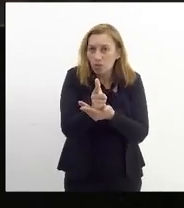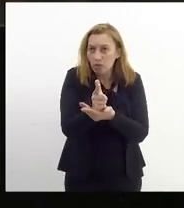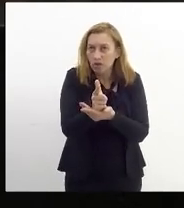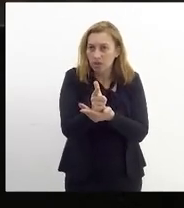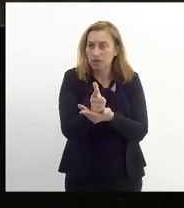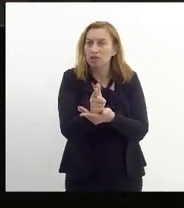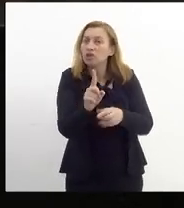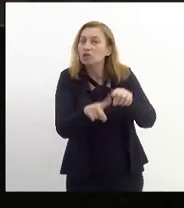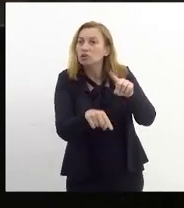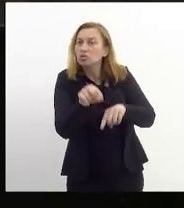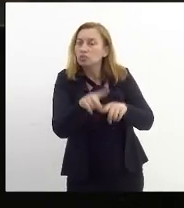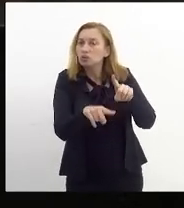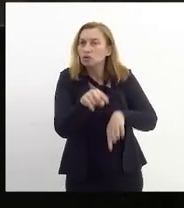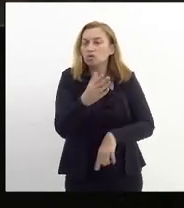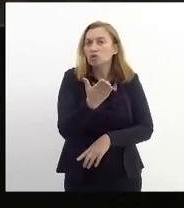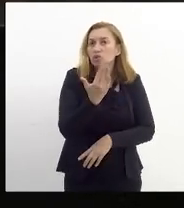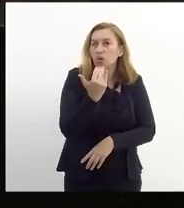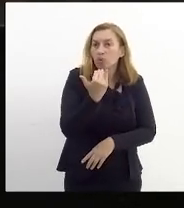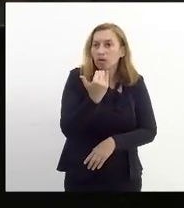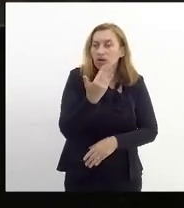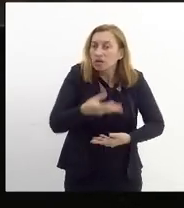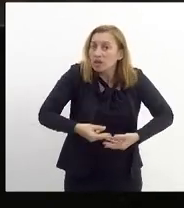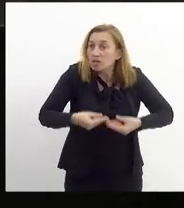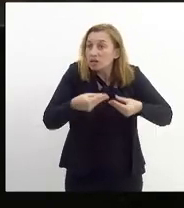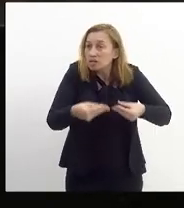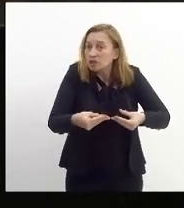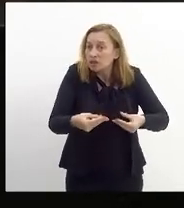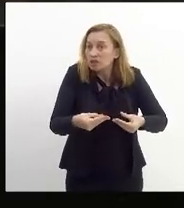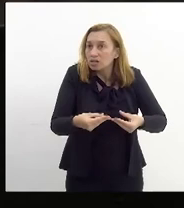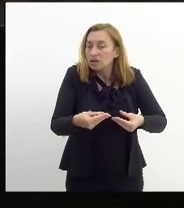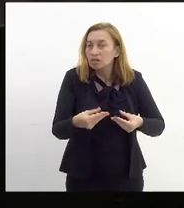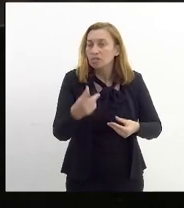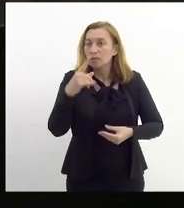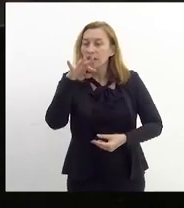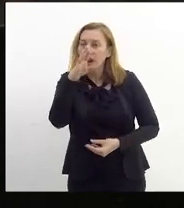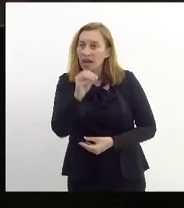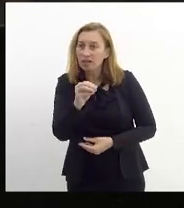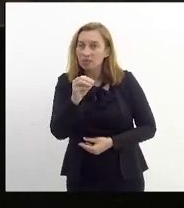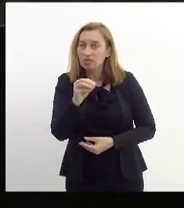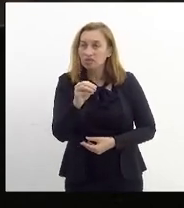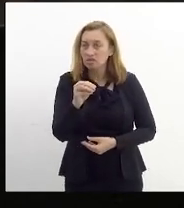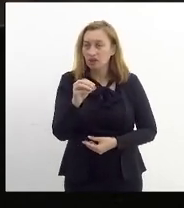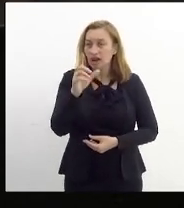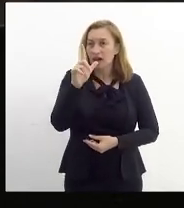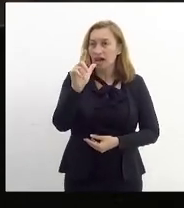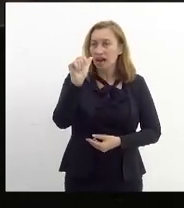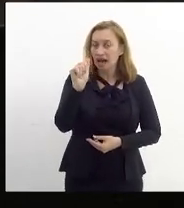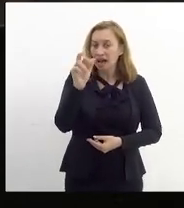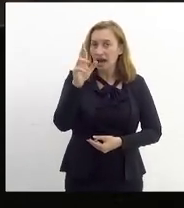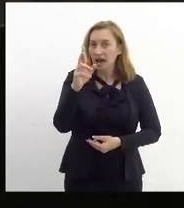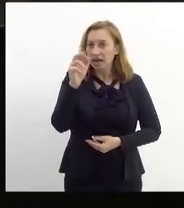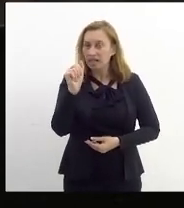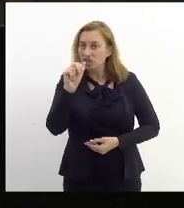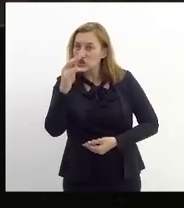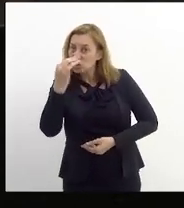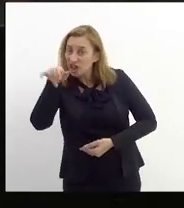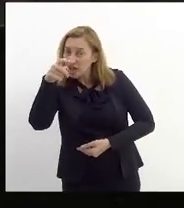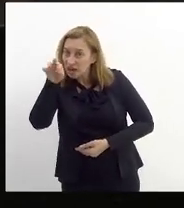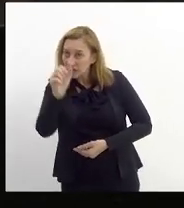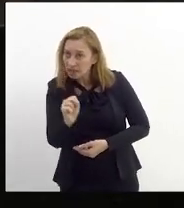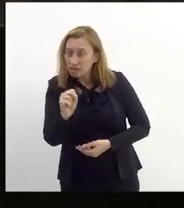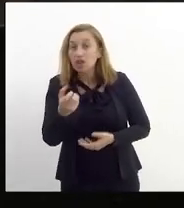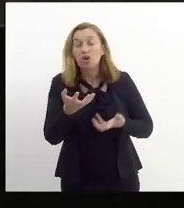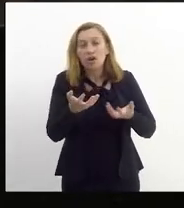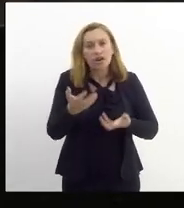mantimentos dos alimentos que são servidos no palácio Laranjeiras eu queria saber qual é o valor da rubrika